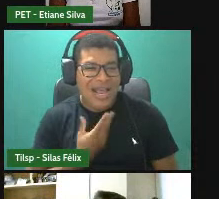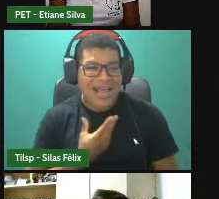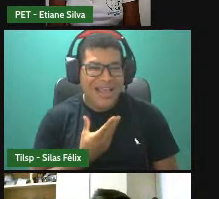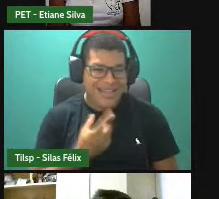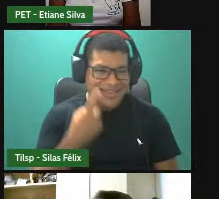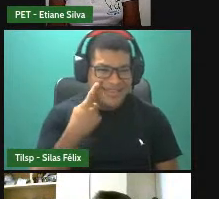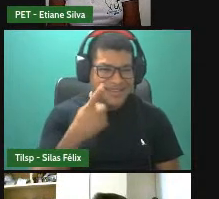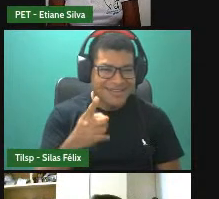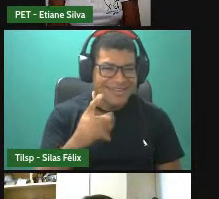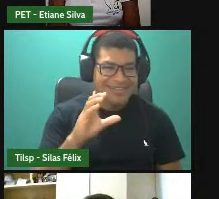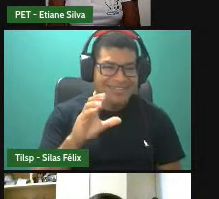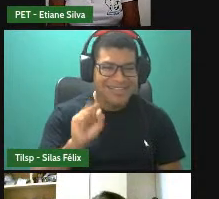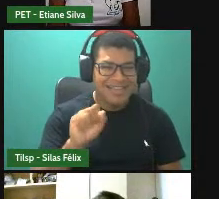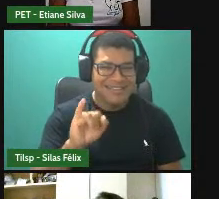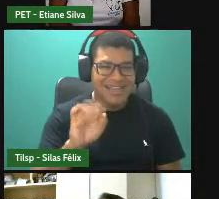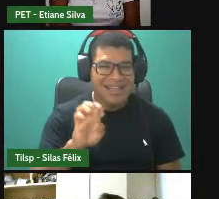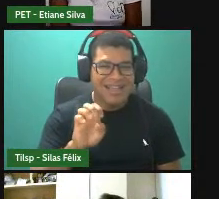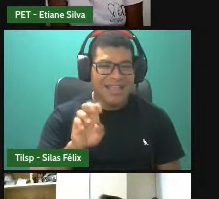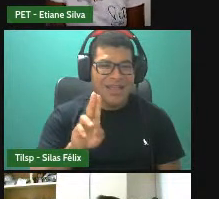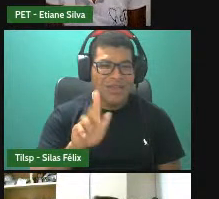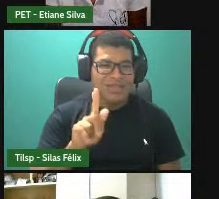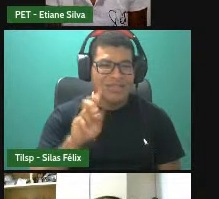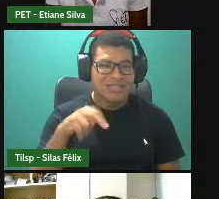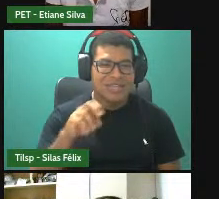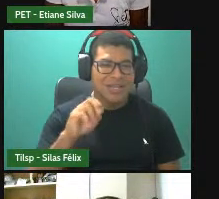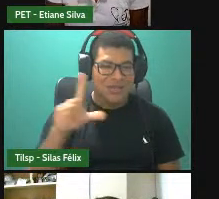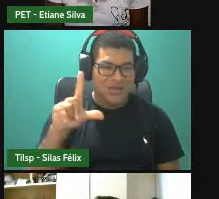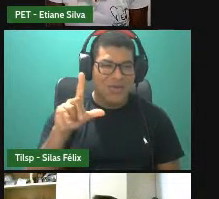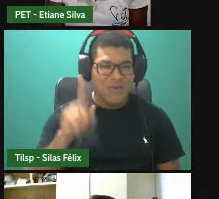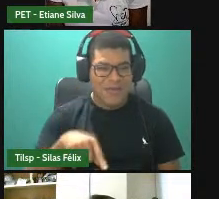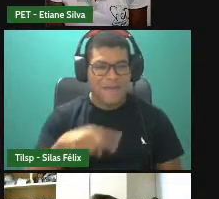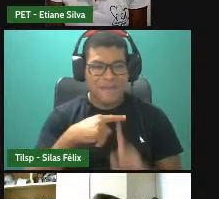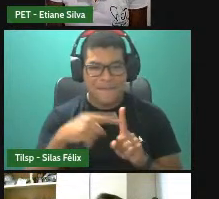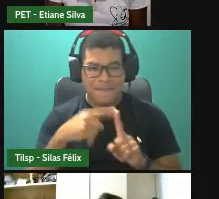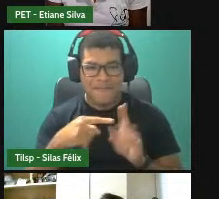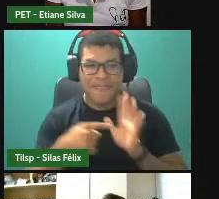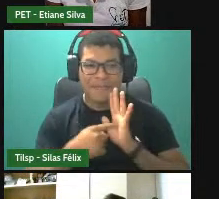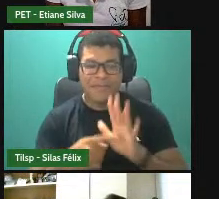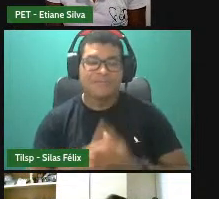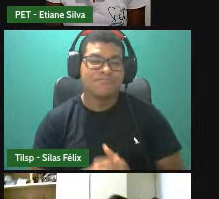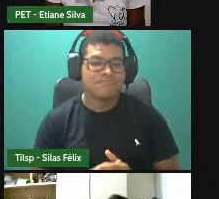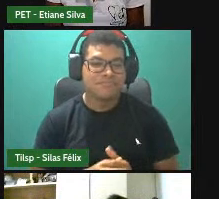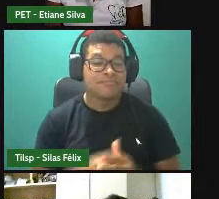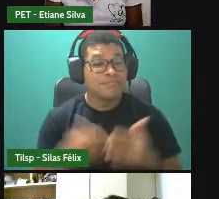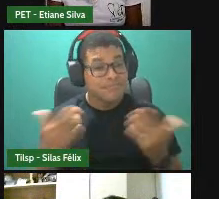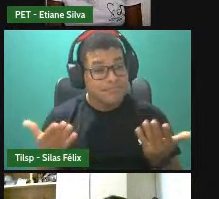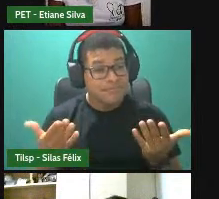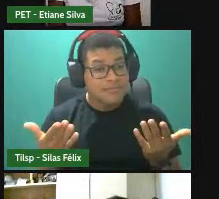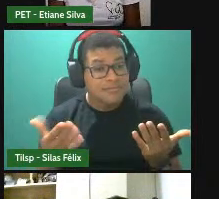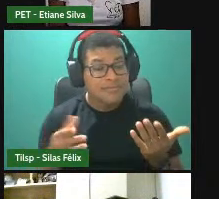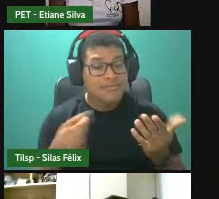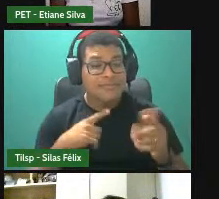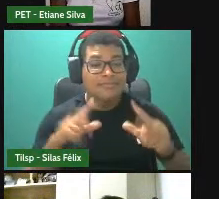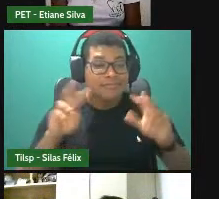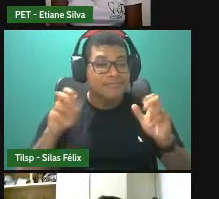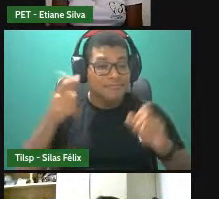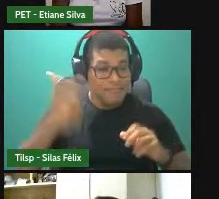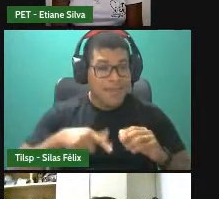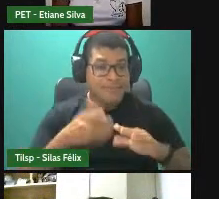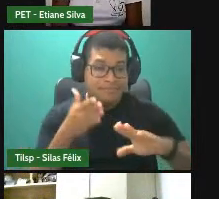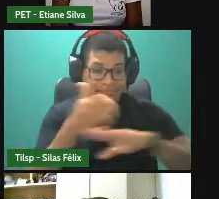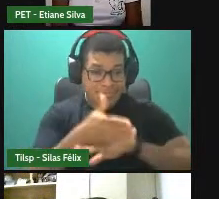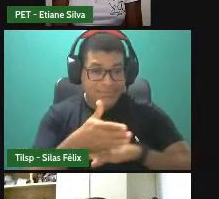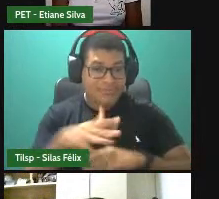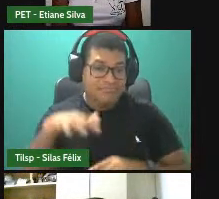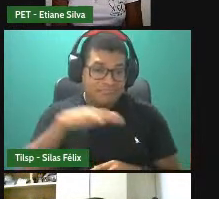essa... metade aí da nossa apresentação. E aí, né, adentrando especificamente em